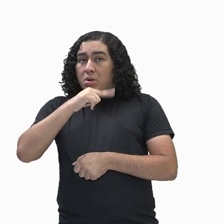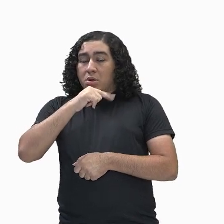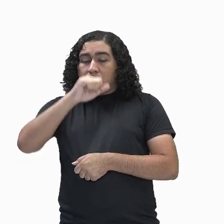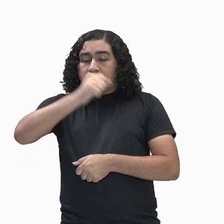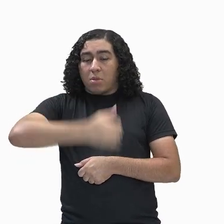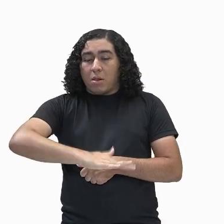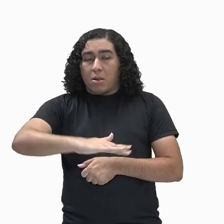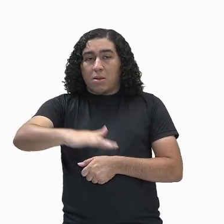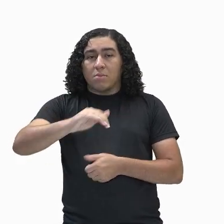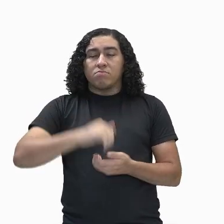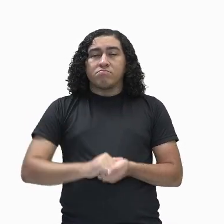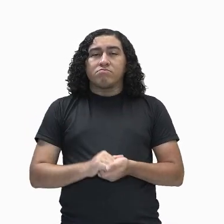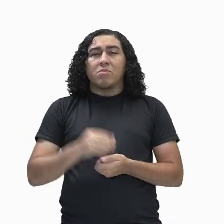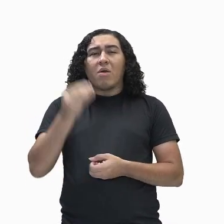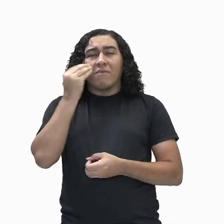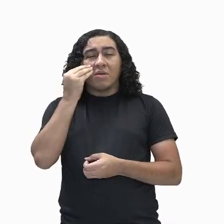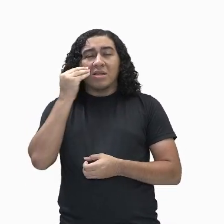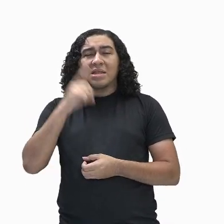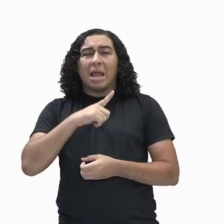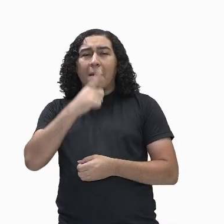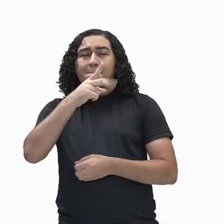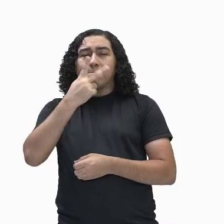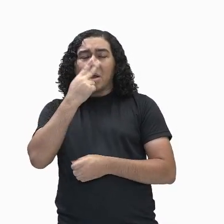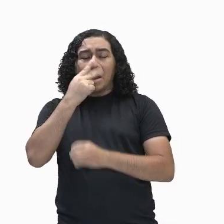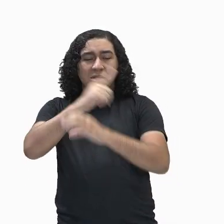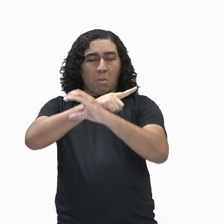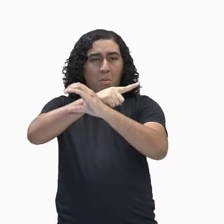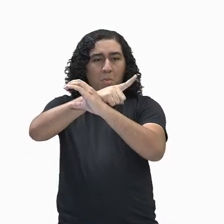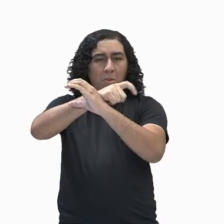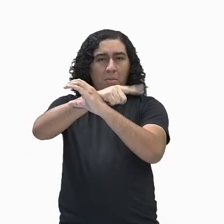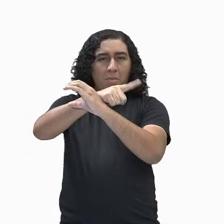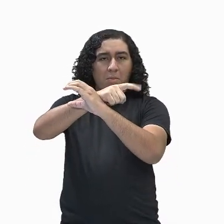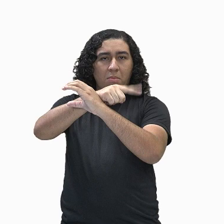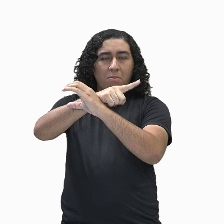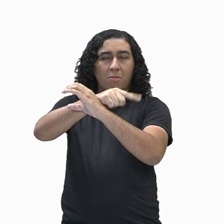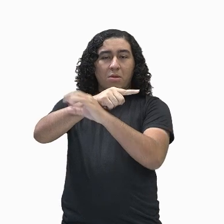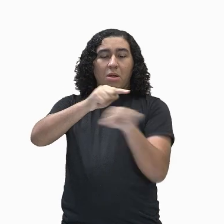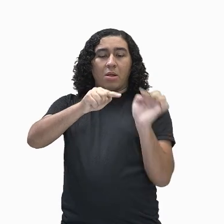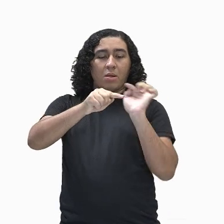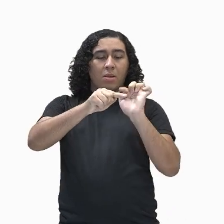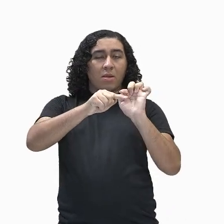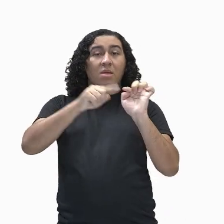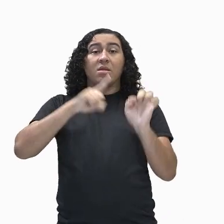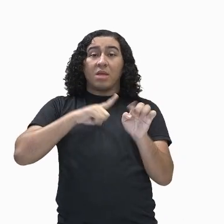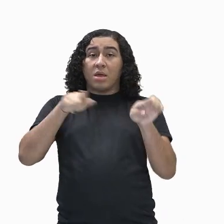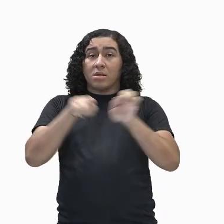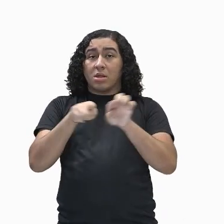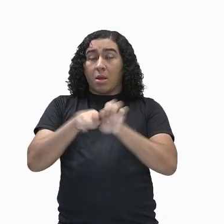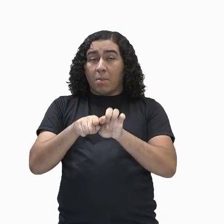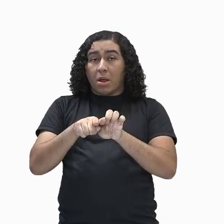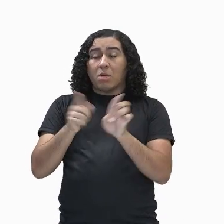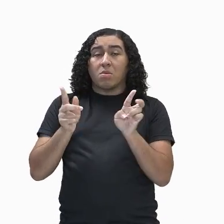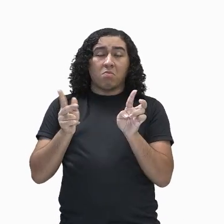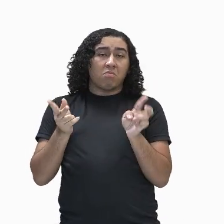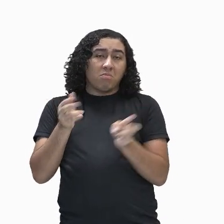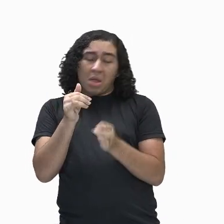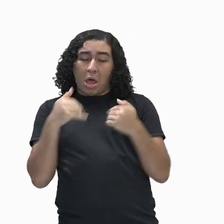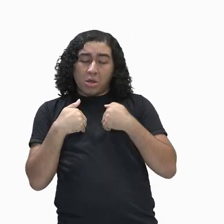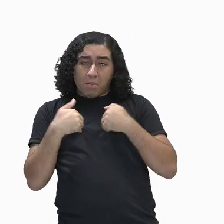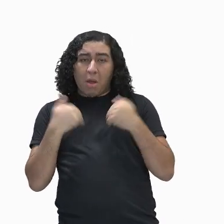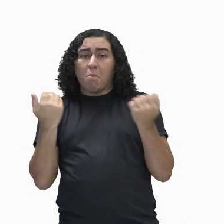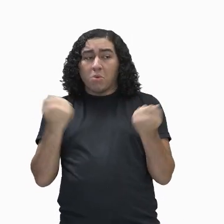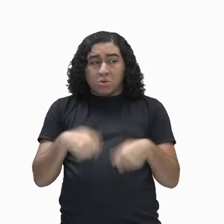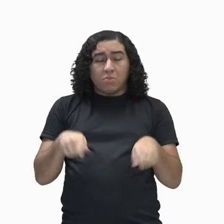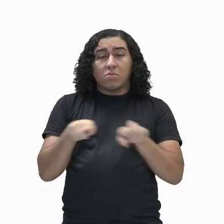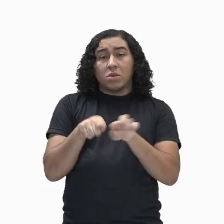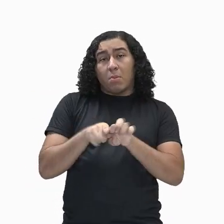tem um flagelo, né, uma espécie de cauda, ele pode estar presente também em seres vivos, né, como animais e até mesmo